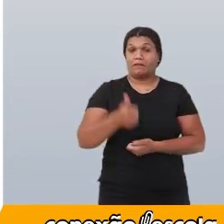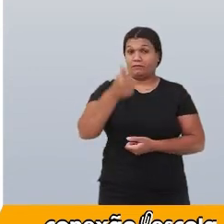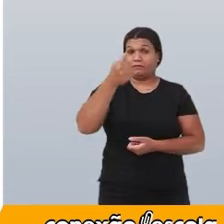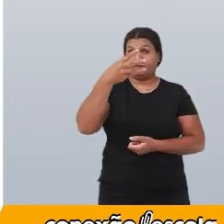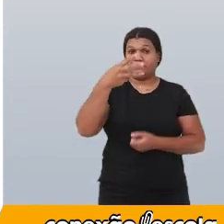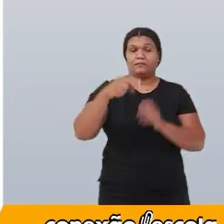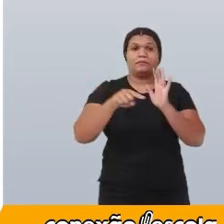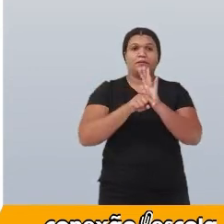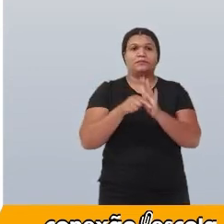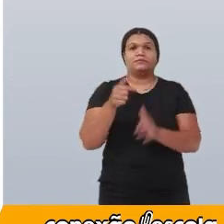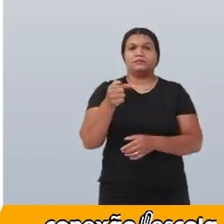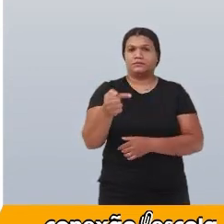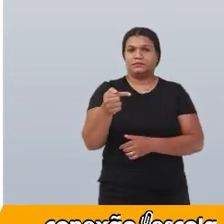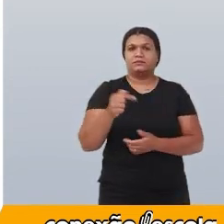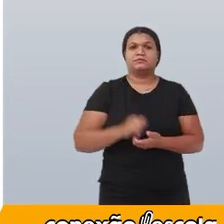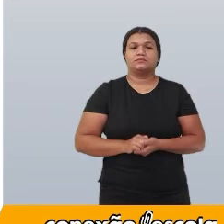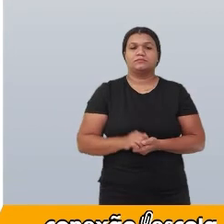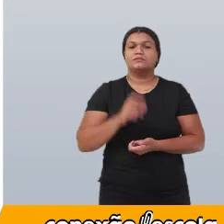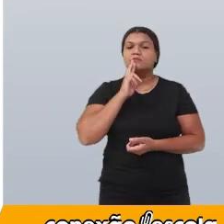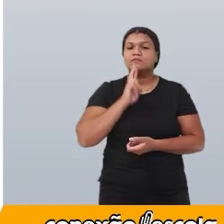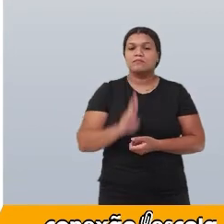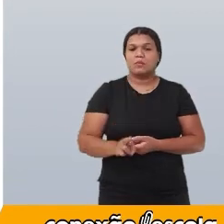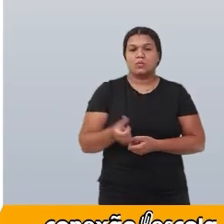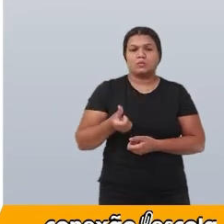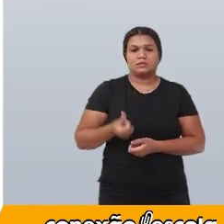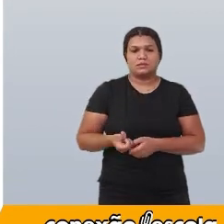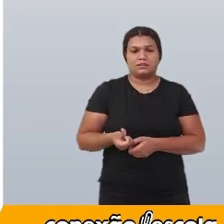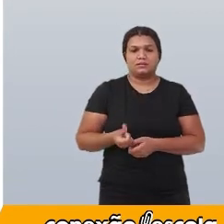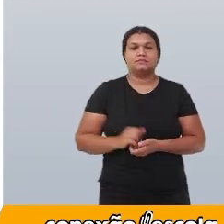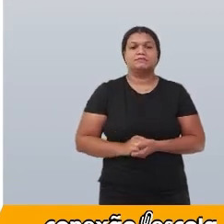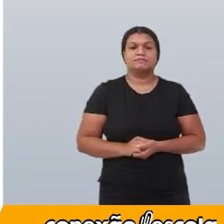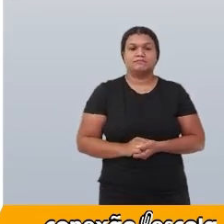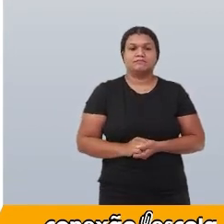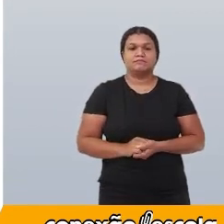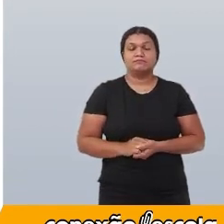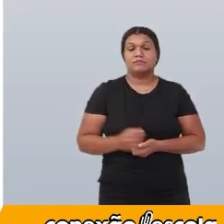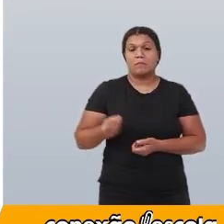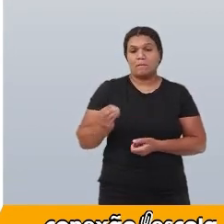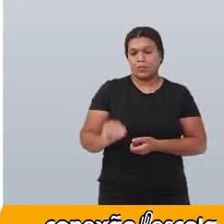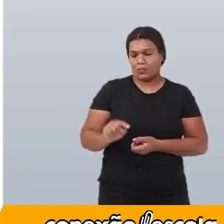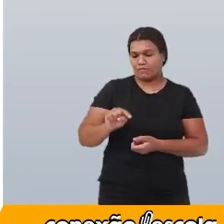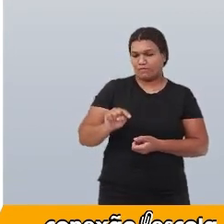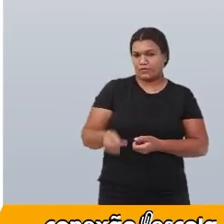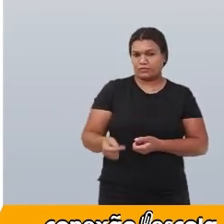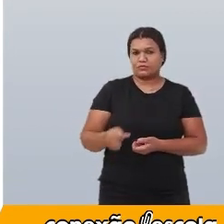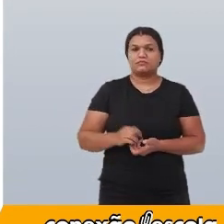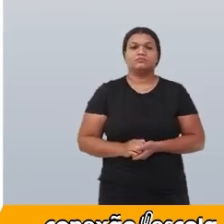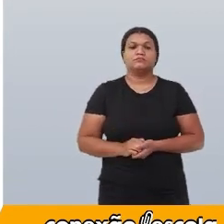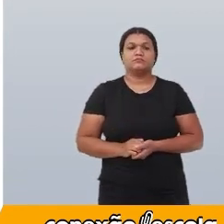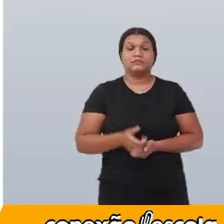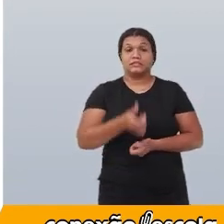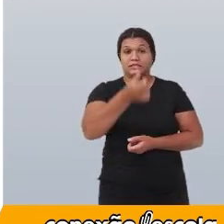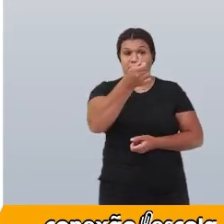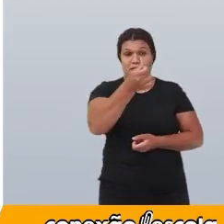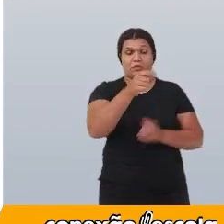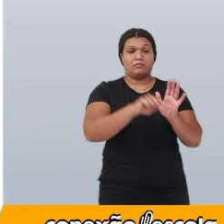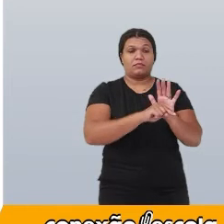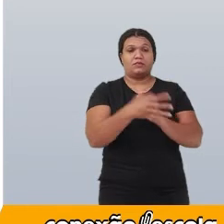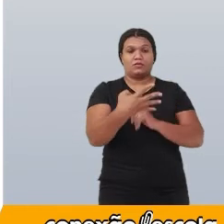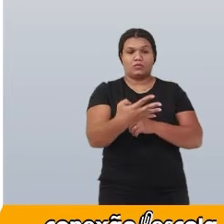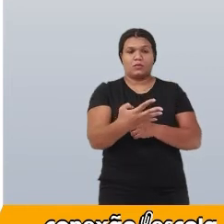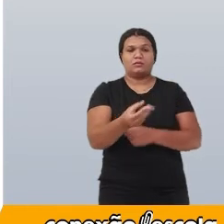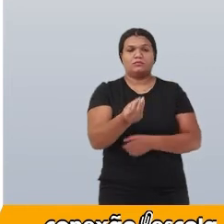menos 7 é 6. Desço a vírgula e 6 menos